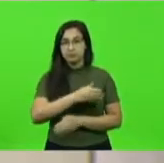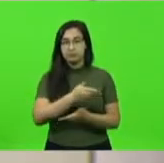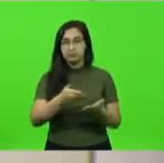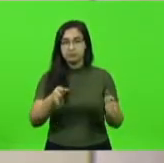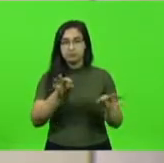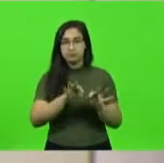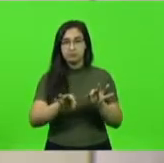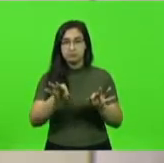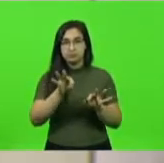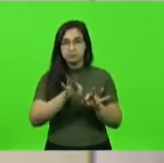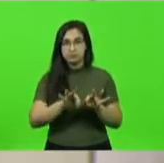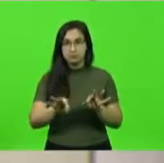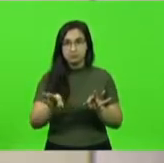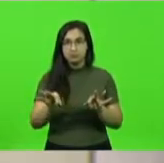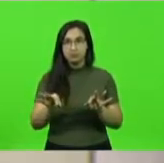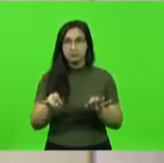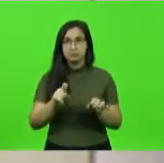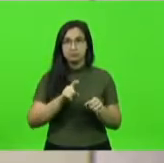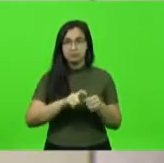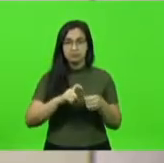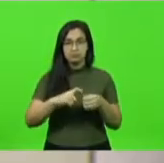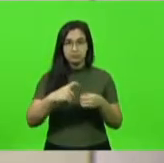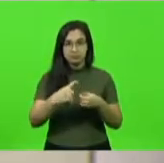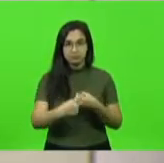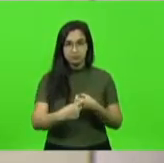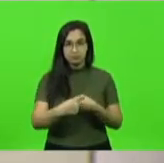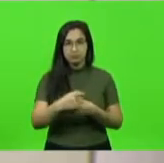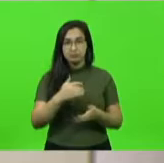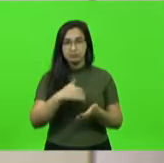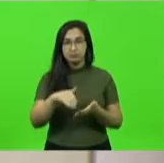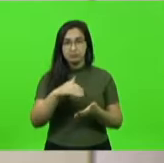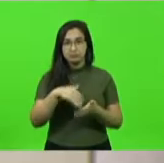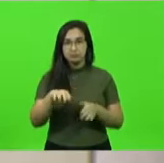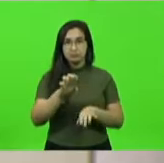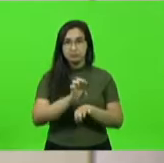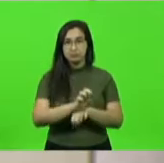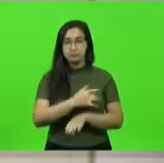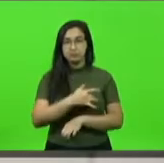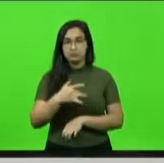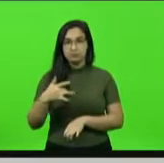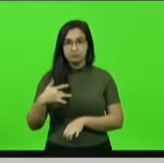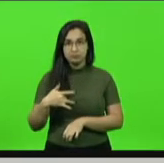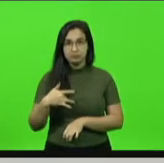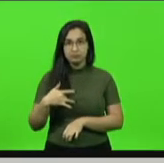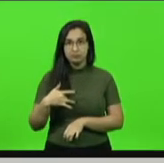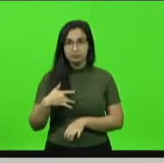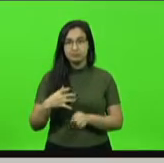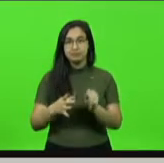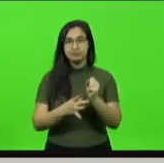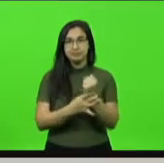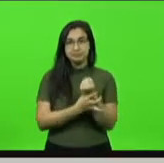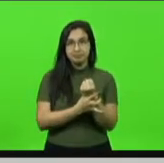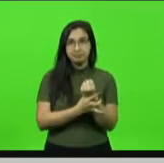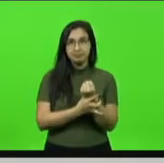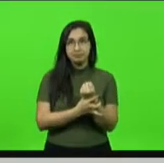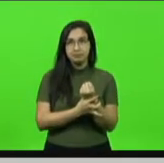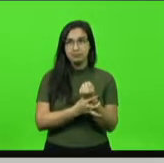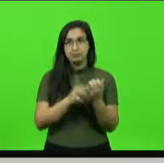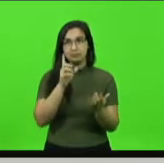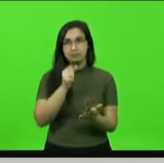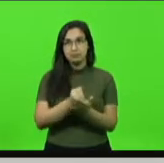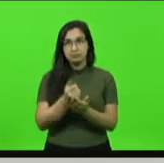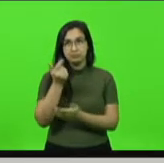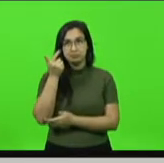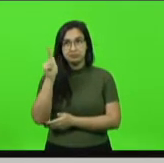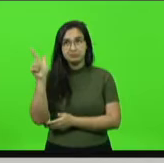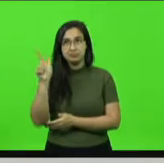instituições que constitui a Secretaria de Estado da Segurança Pública e estabelece outras providências.